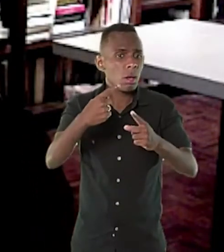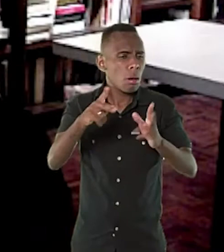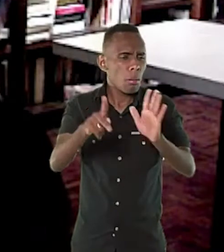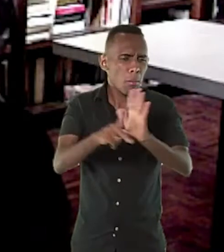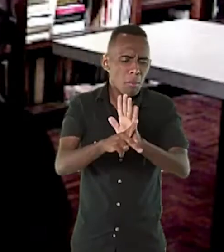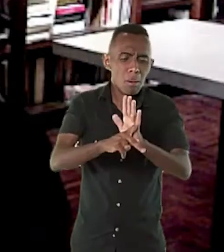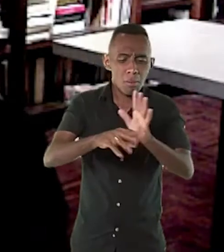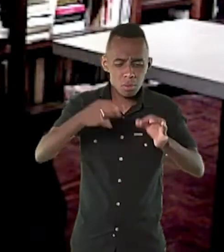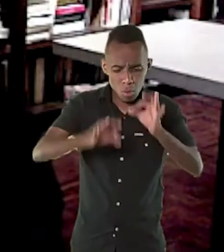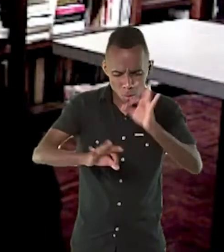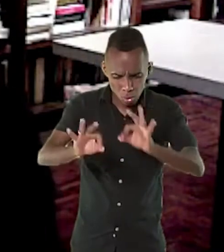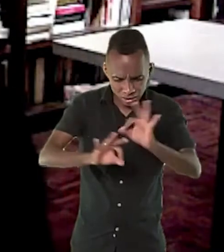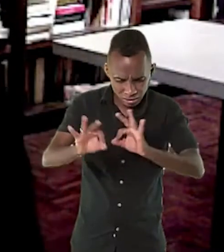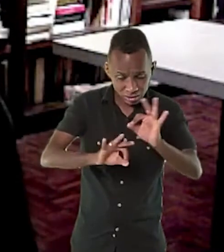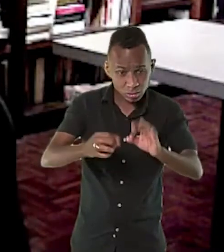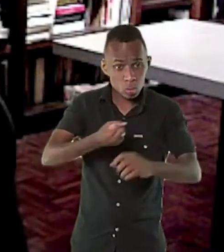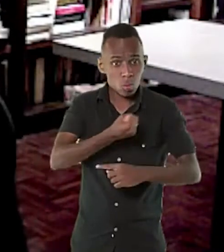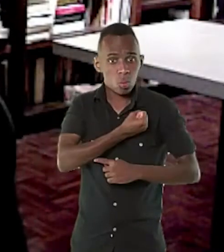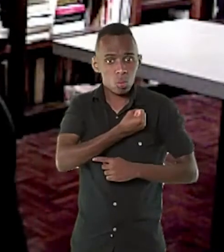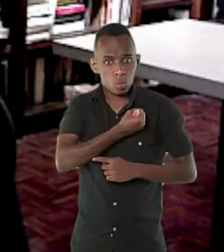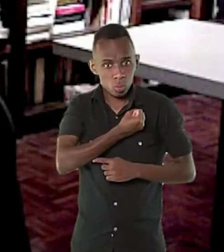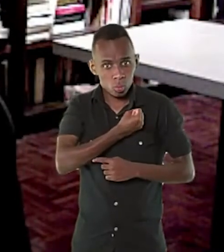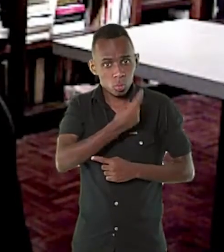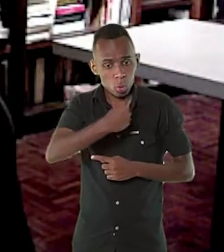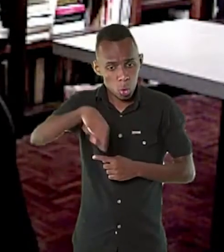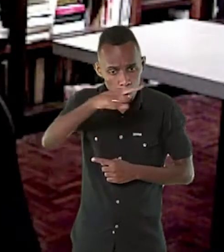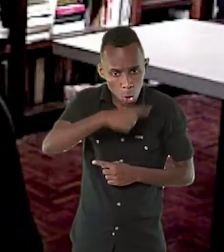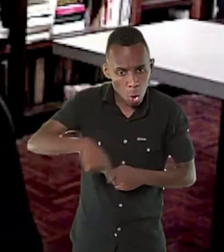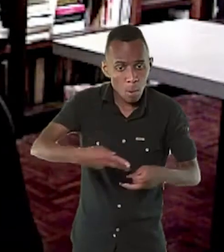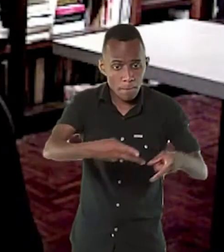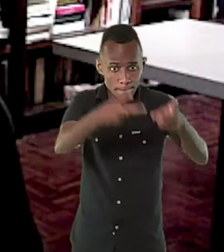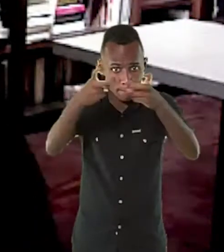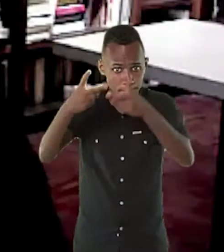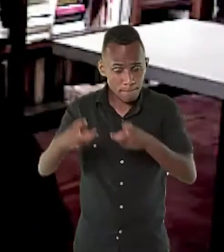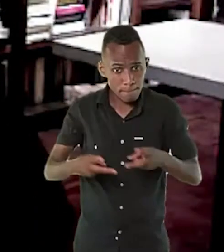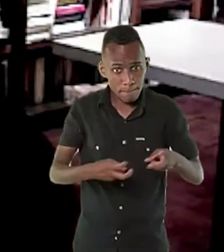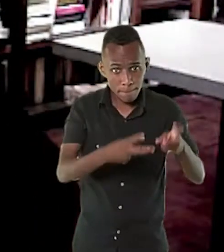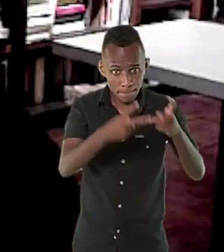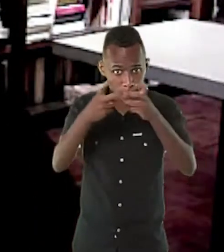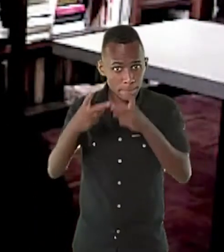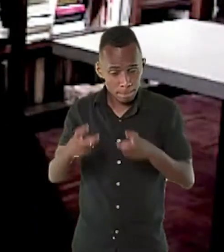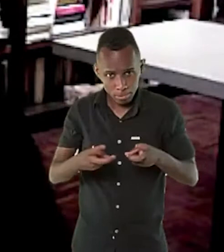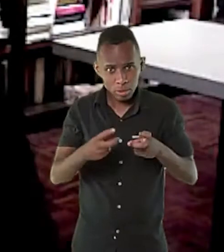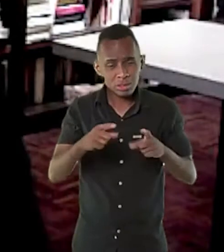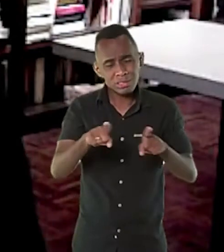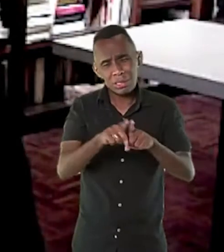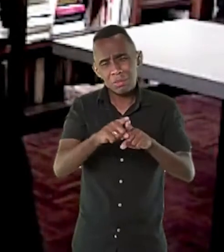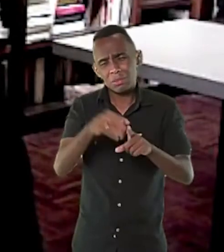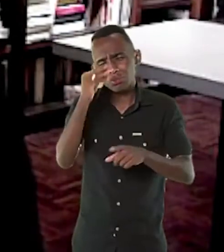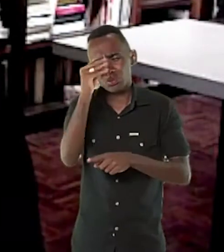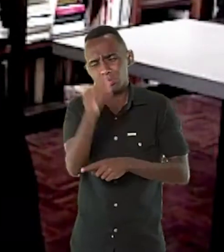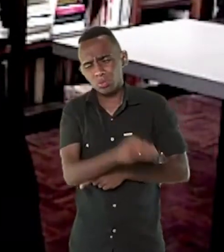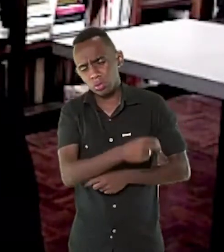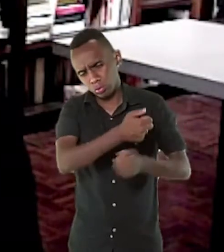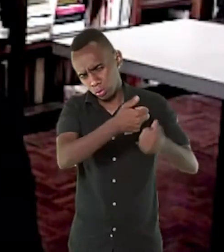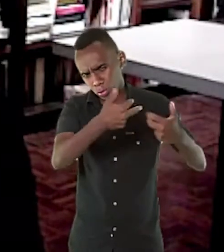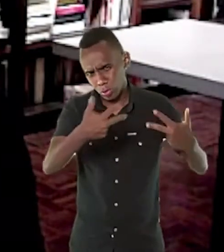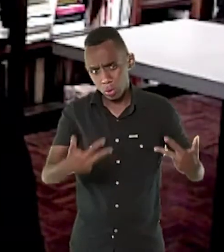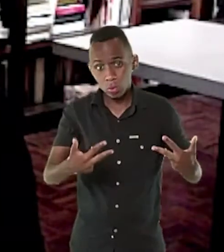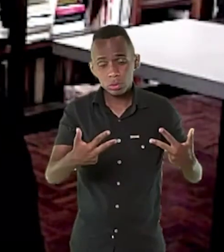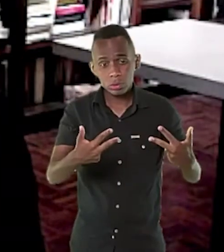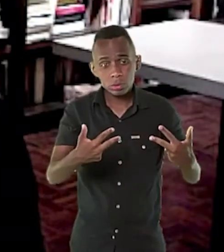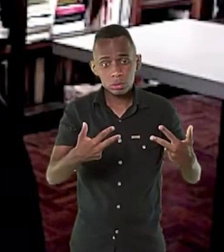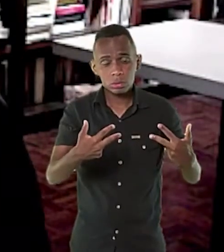que nós vemos, podemos ver, e aquilo que nós ignoramos, cercados nas